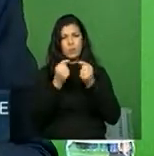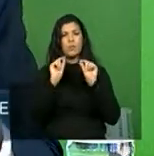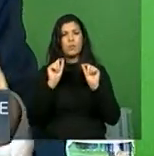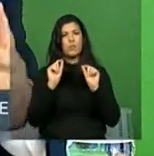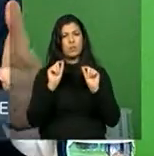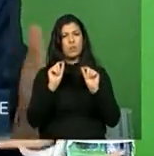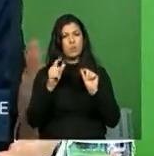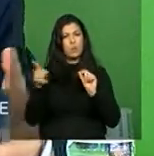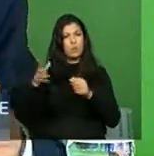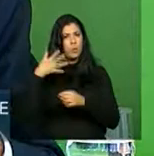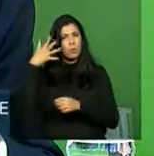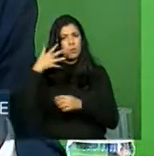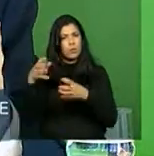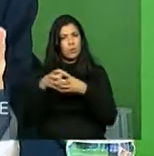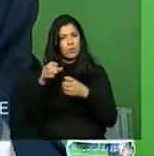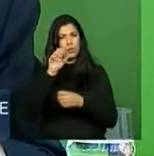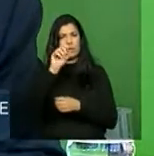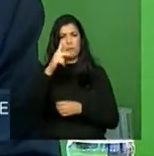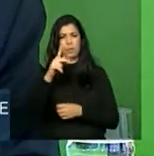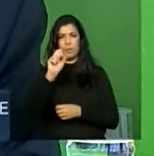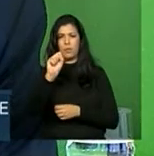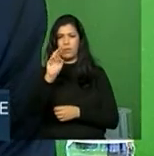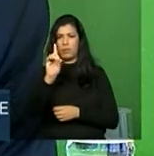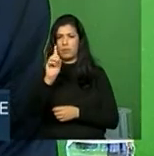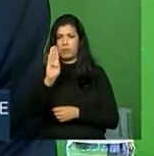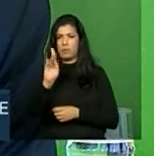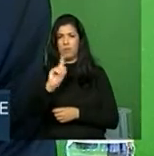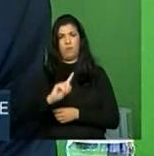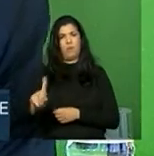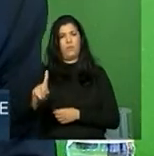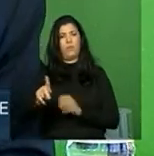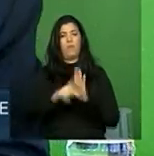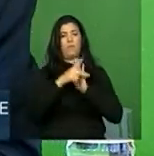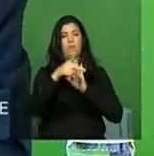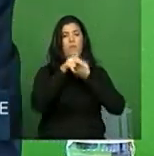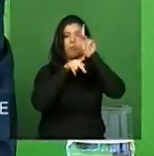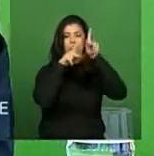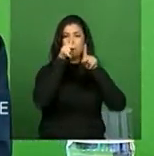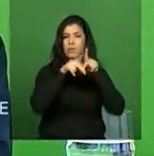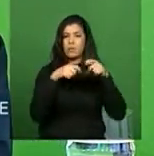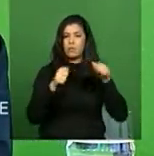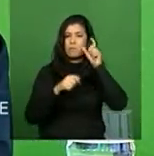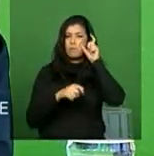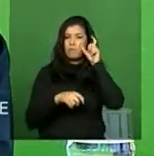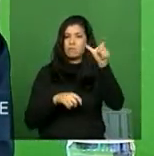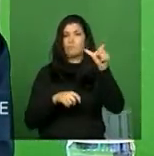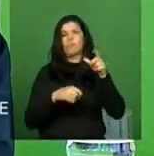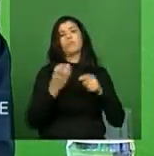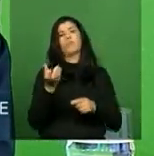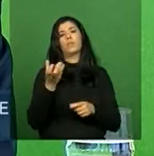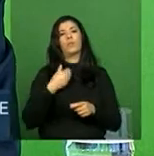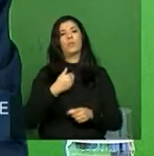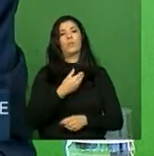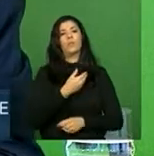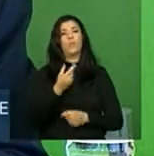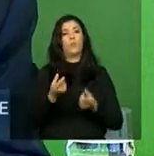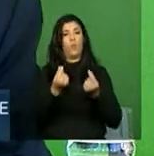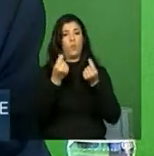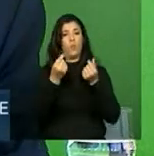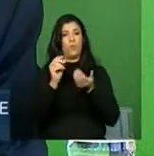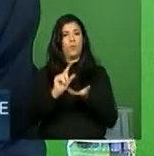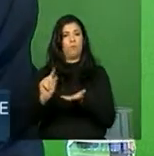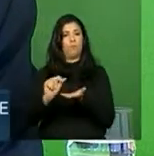e precisa ser locado de acordo com o interesse da população o governo o dinheiro do governo federal